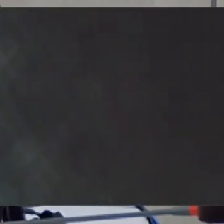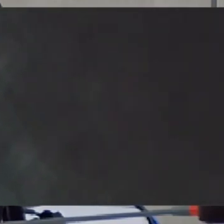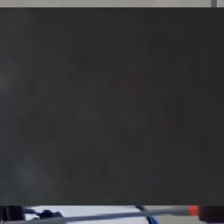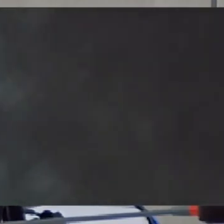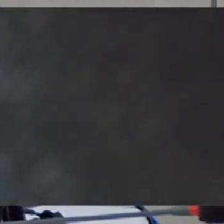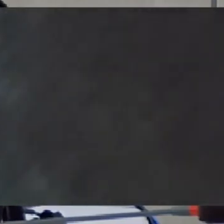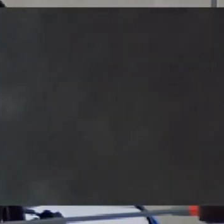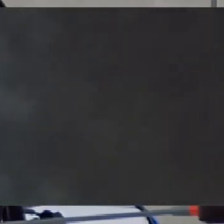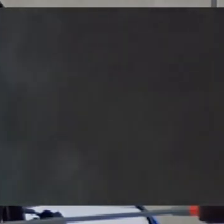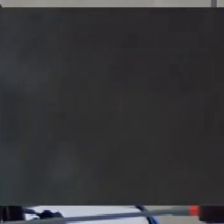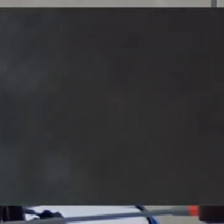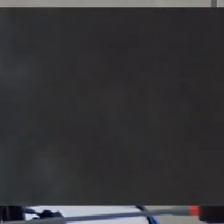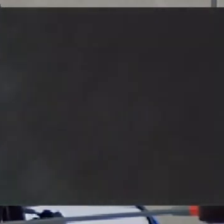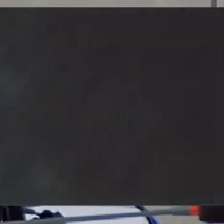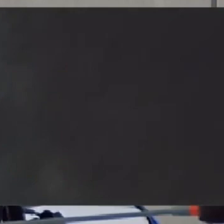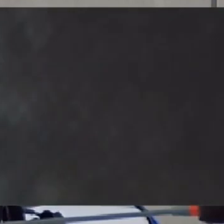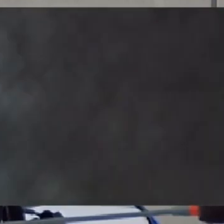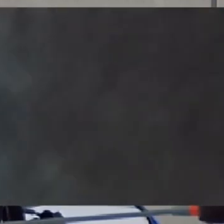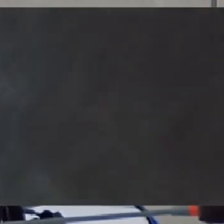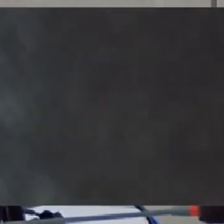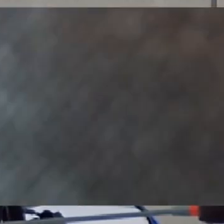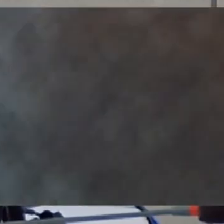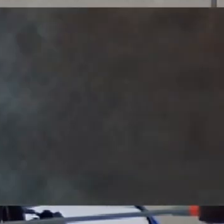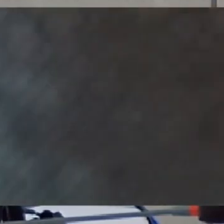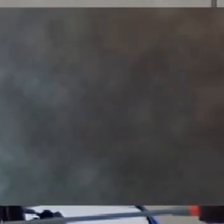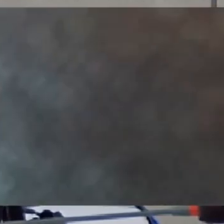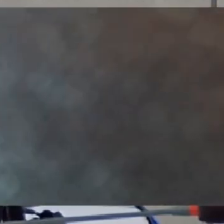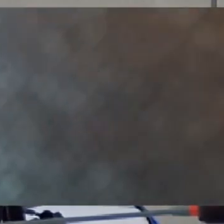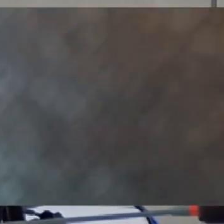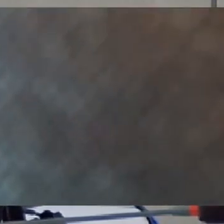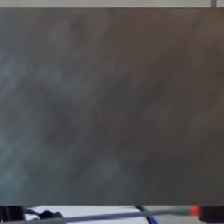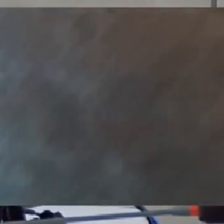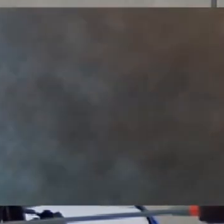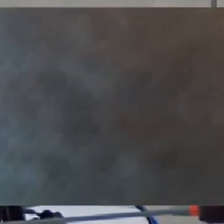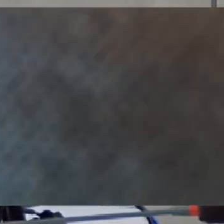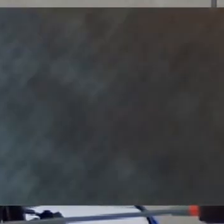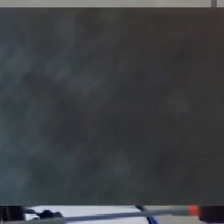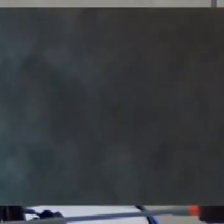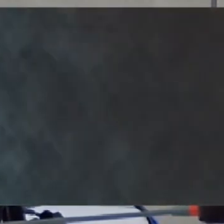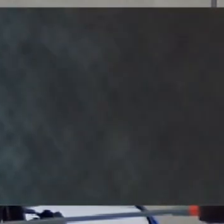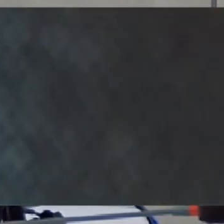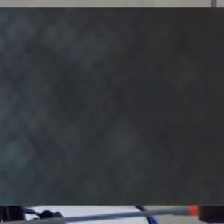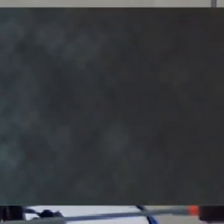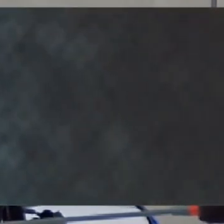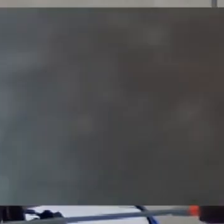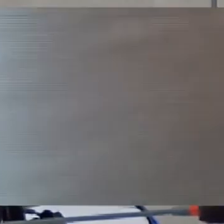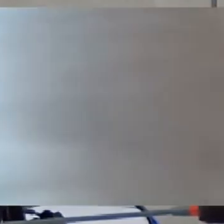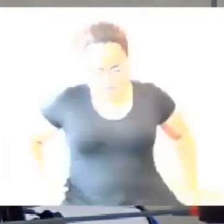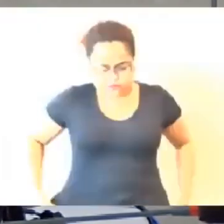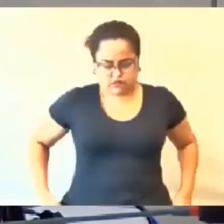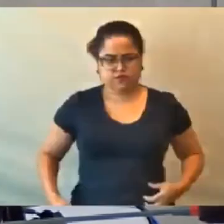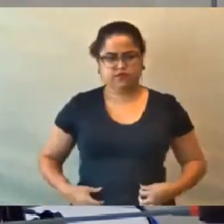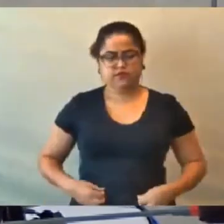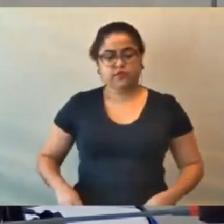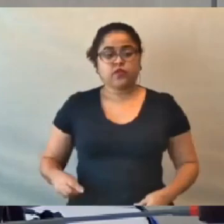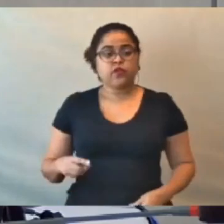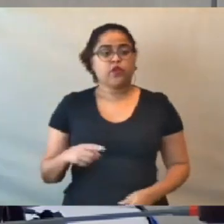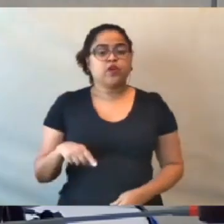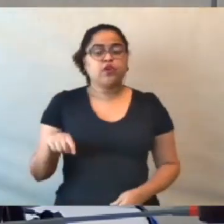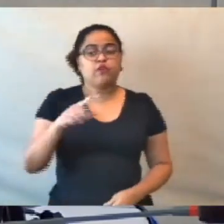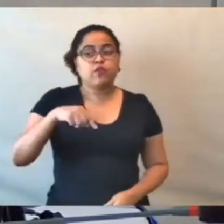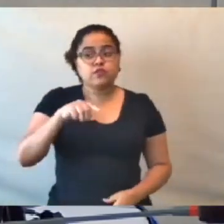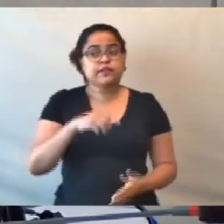né, por meio de vocês, professores, e toda a equipe especializada, vocês confirmam o que a gente vem falando.